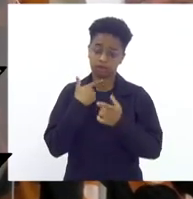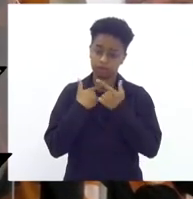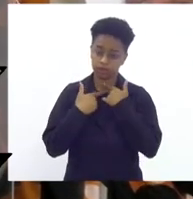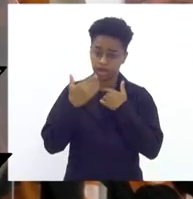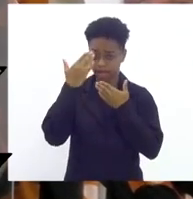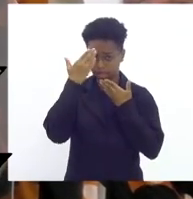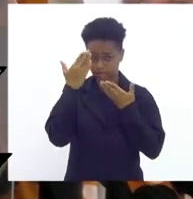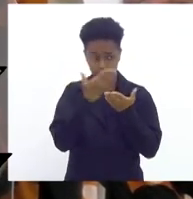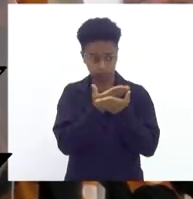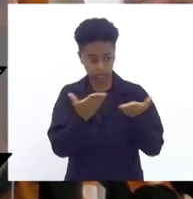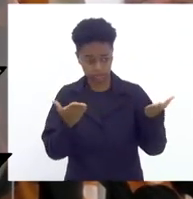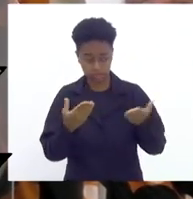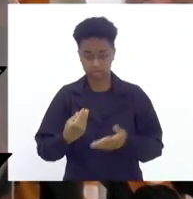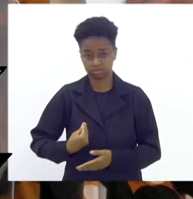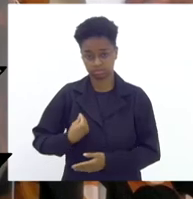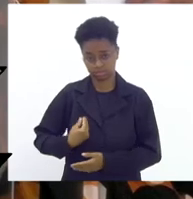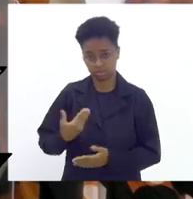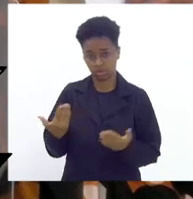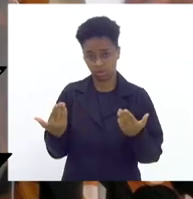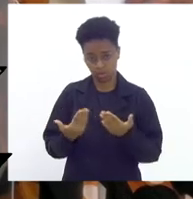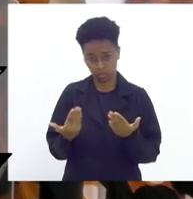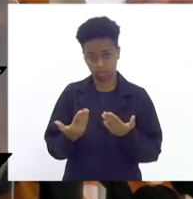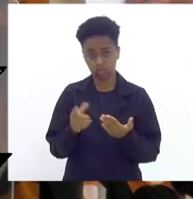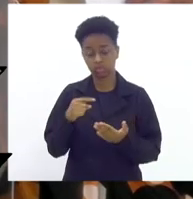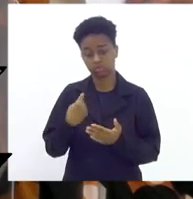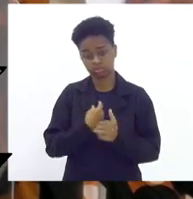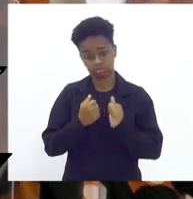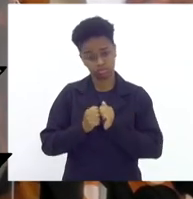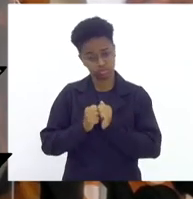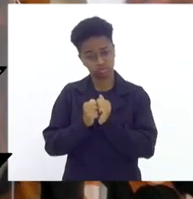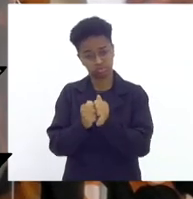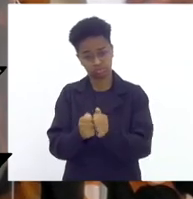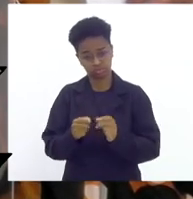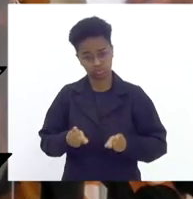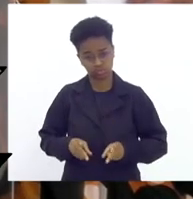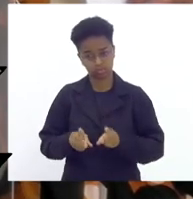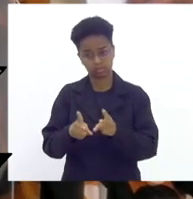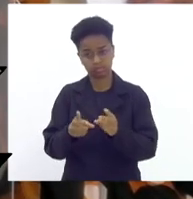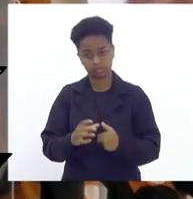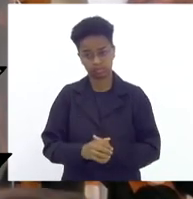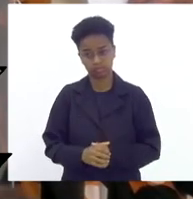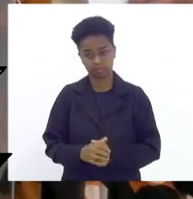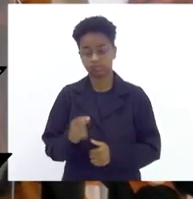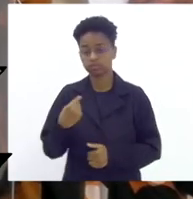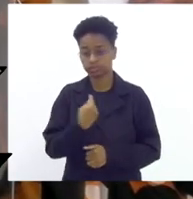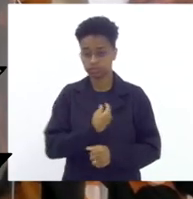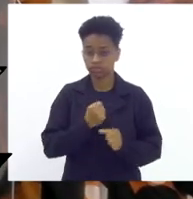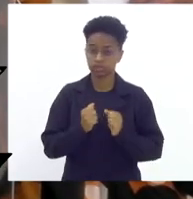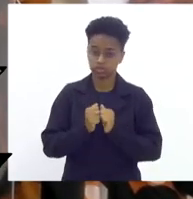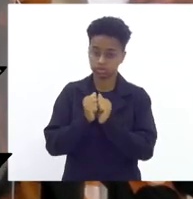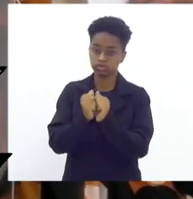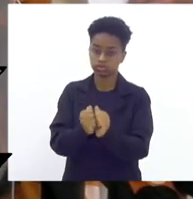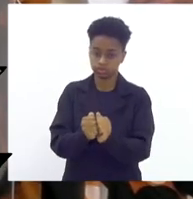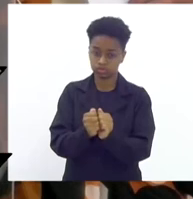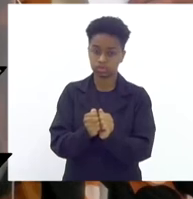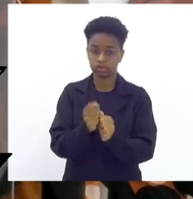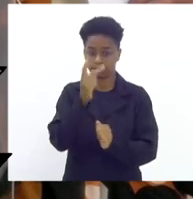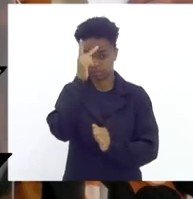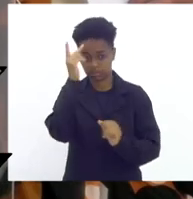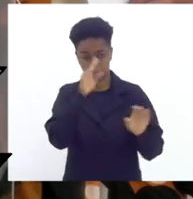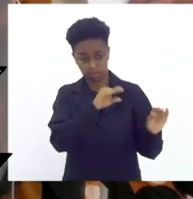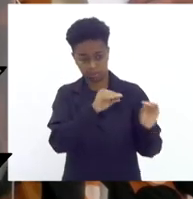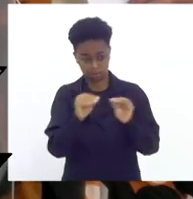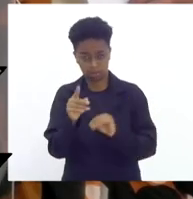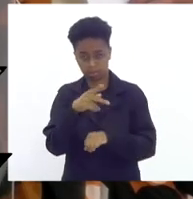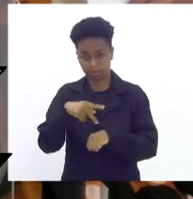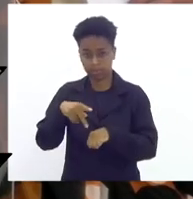que estão aqui hoje vamos juntos vamos Imigrantes Às vezes